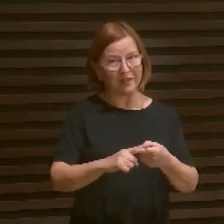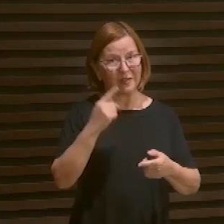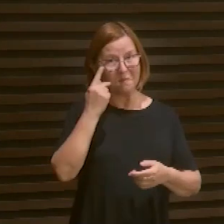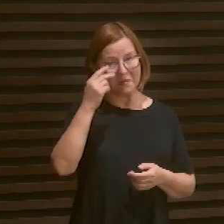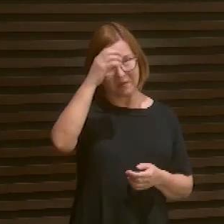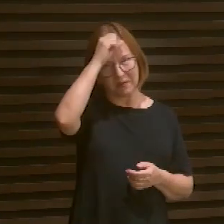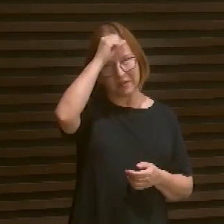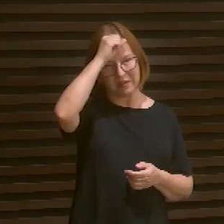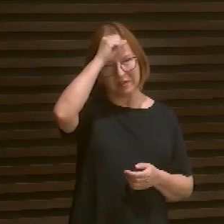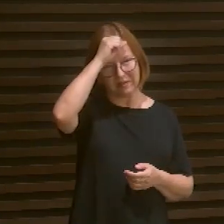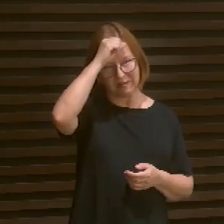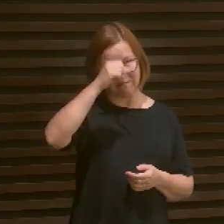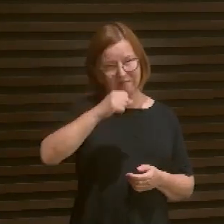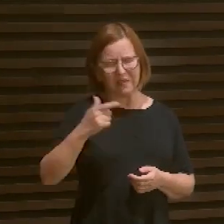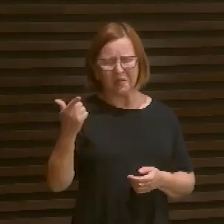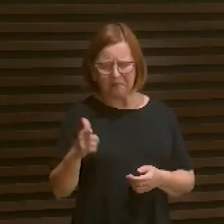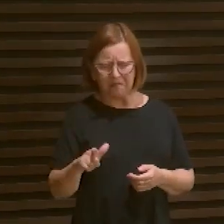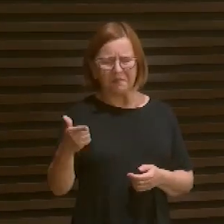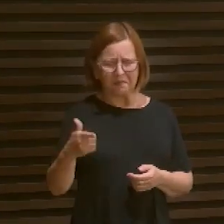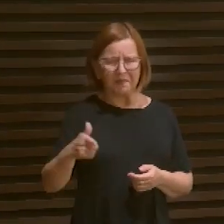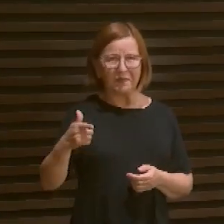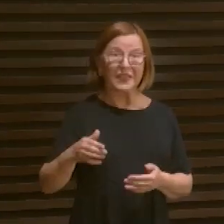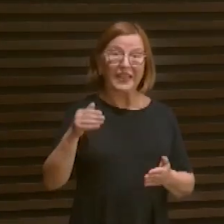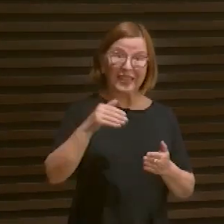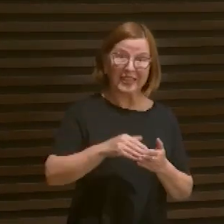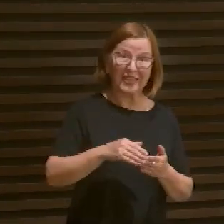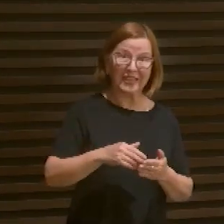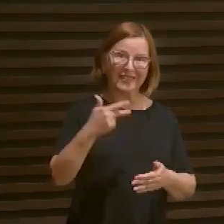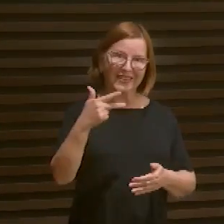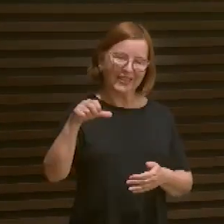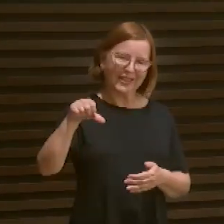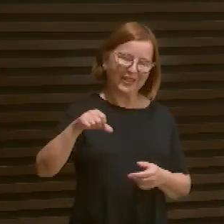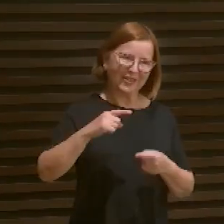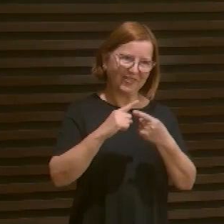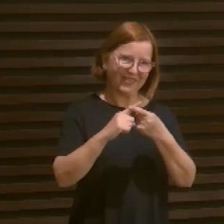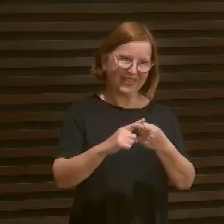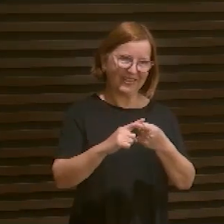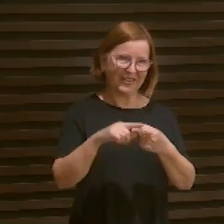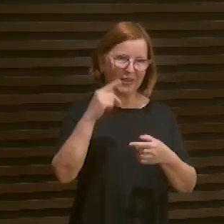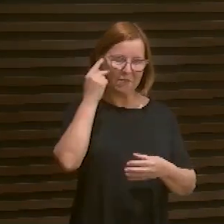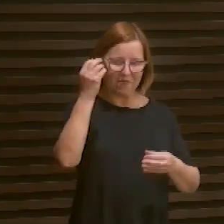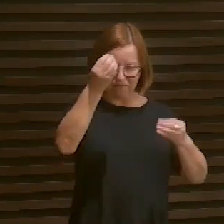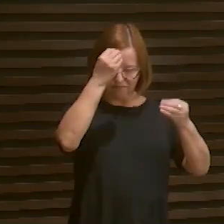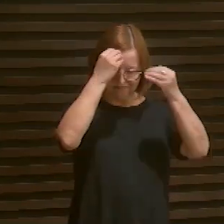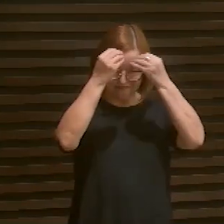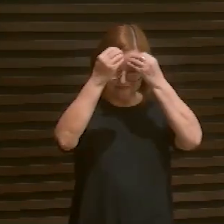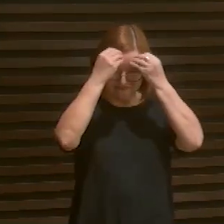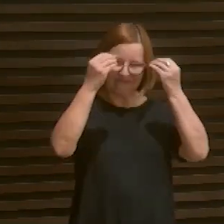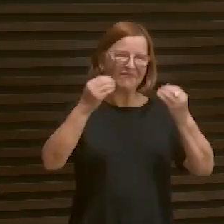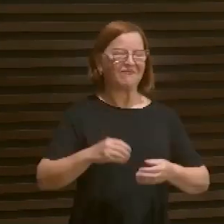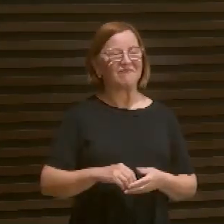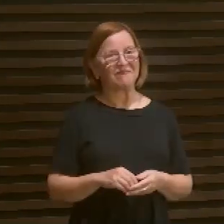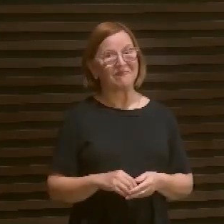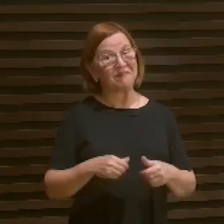vez, 2, 3, até 39 vezes para internalizá-la.